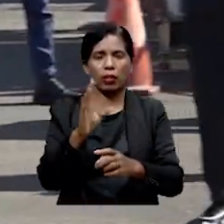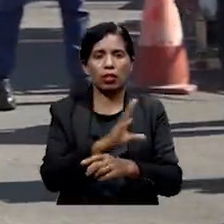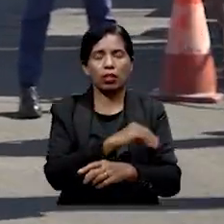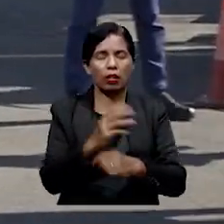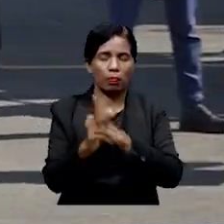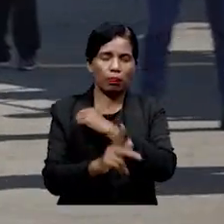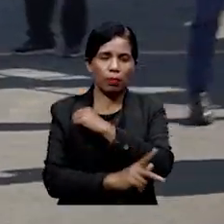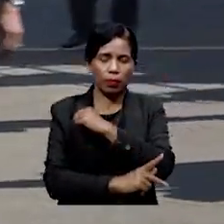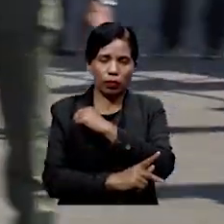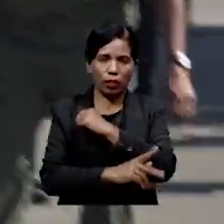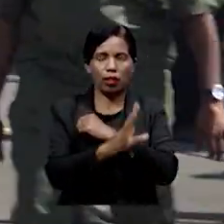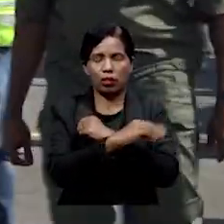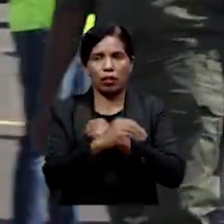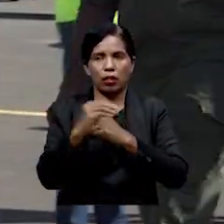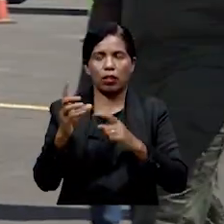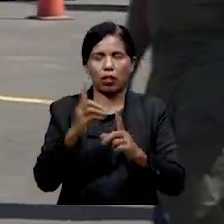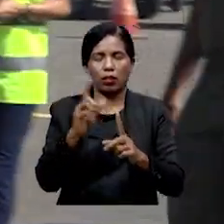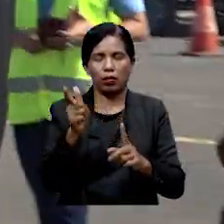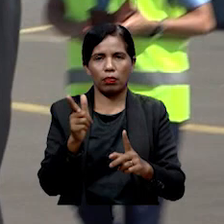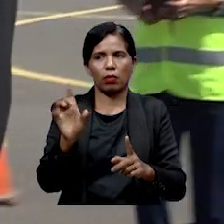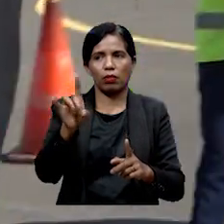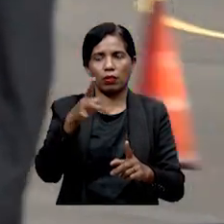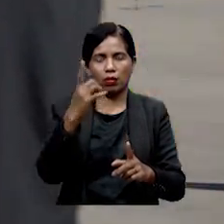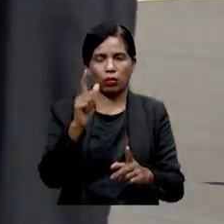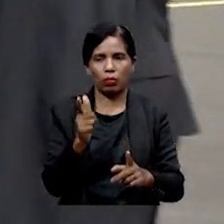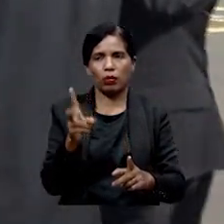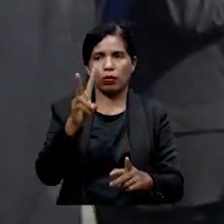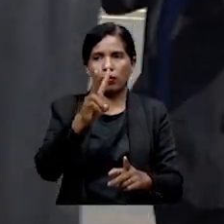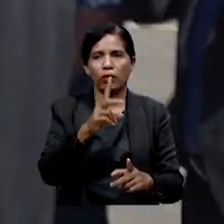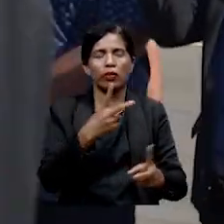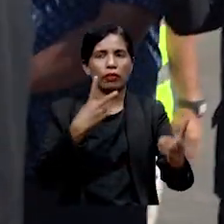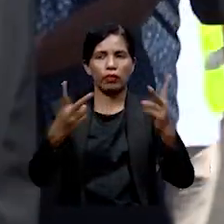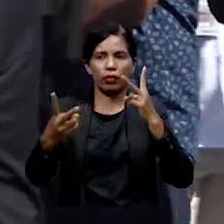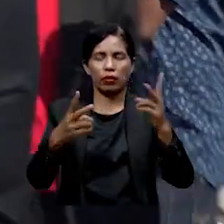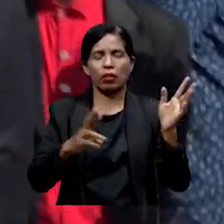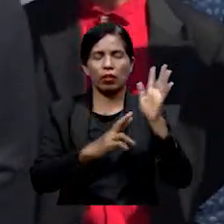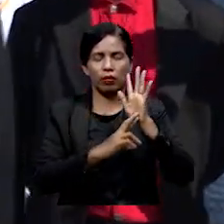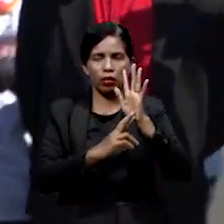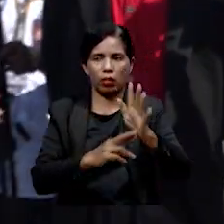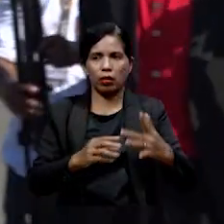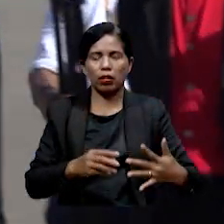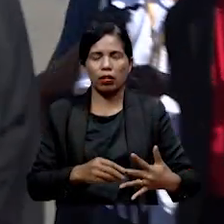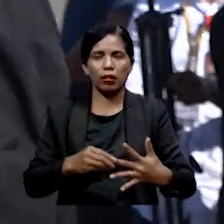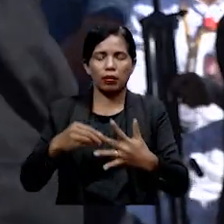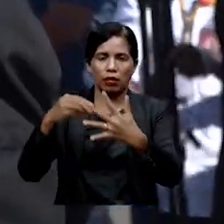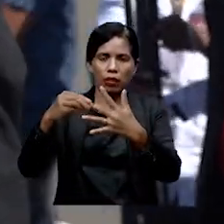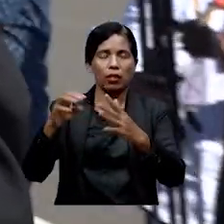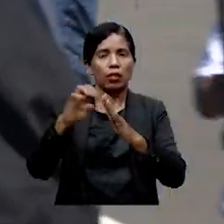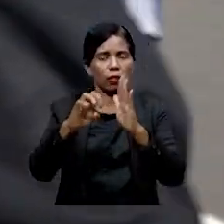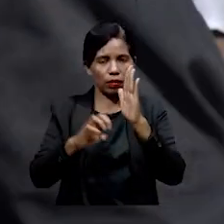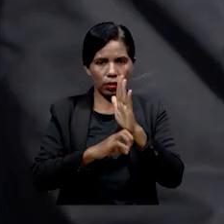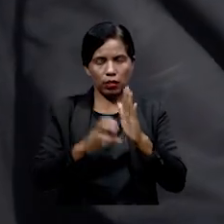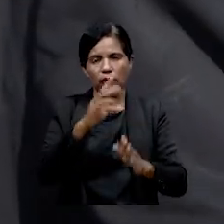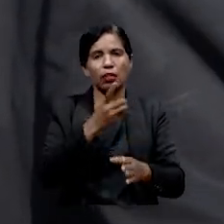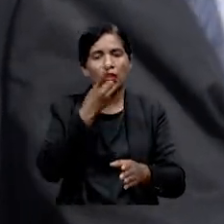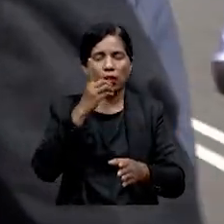nebe hahu si lorong samresing waluto ranu resin rua. Visitanemos nudar representante especial Estado Timor-Leste baseado ba decreto